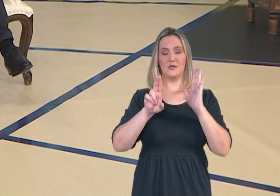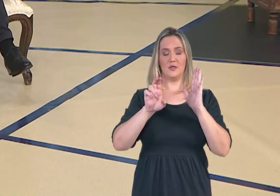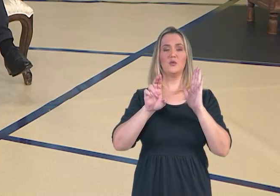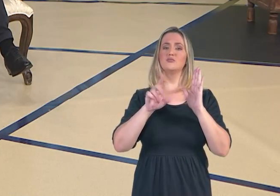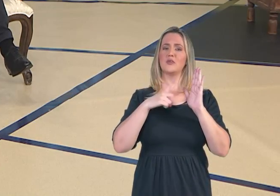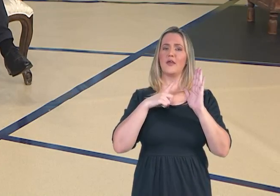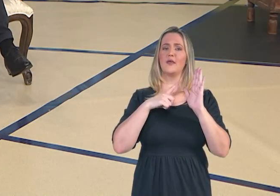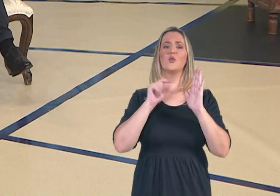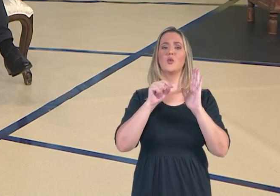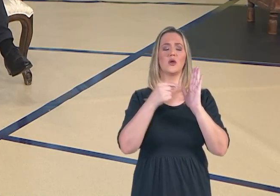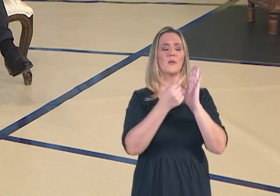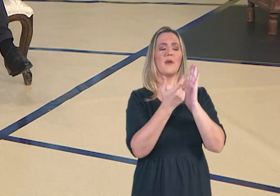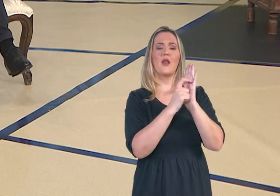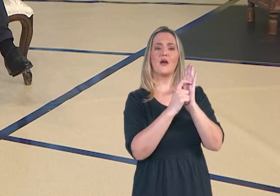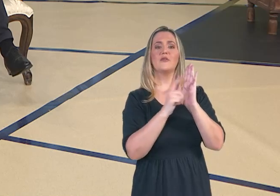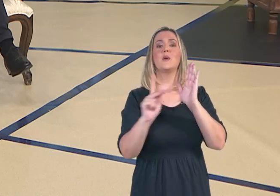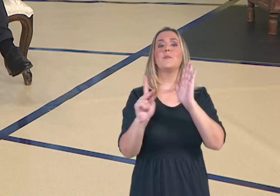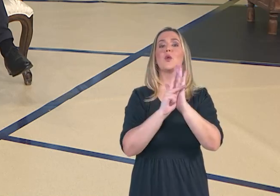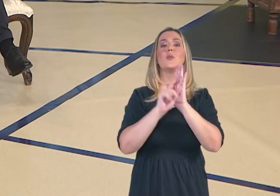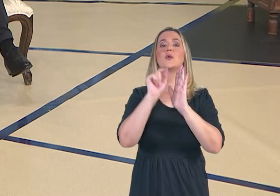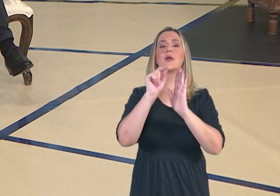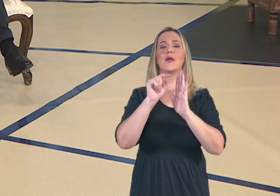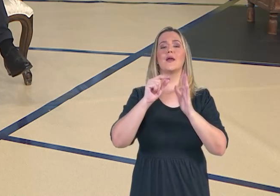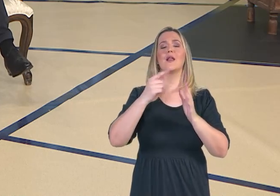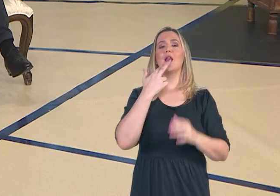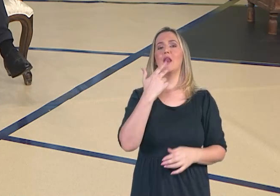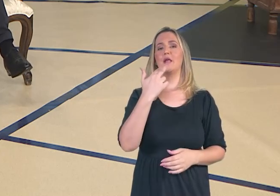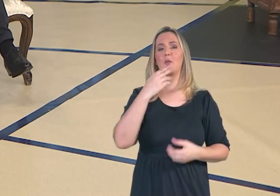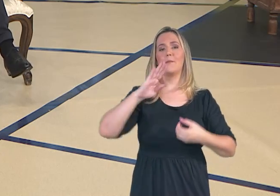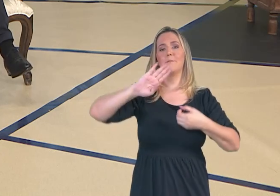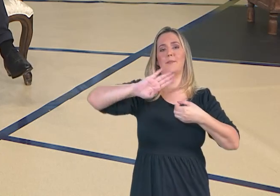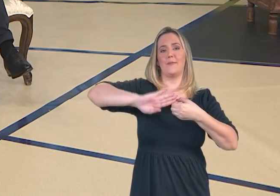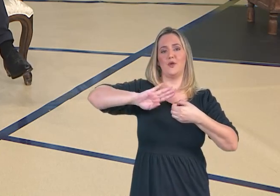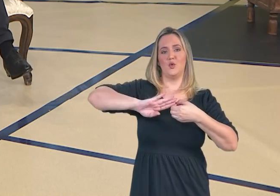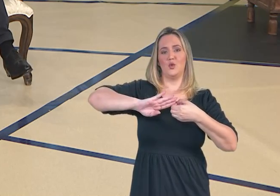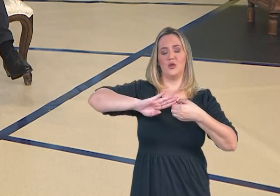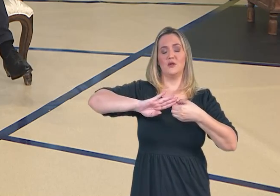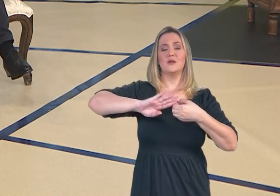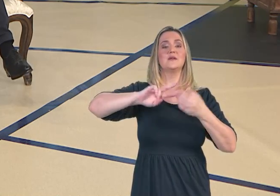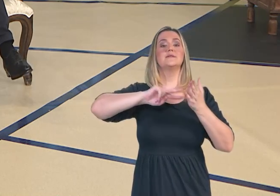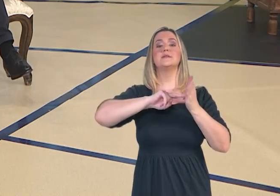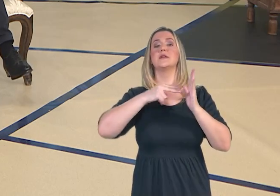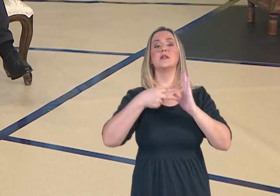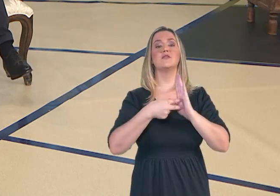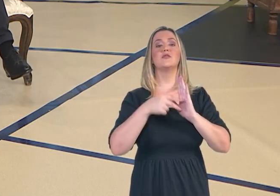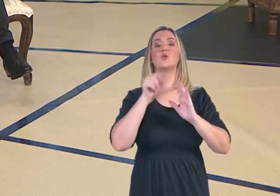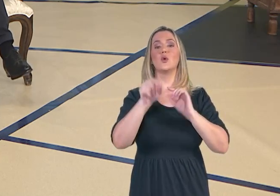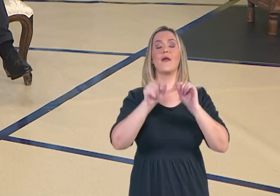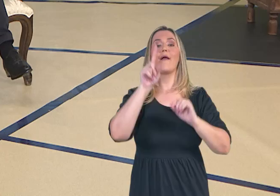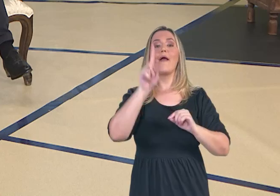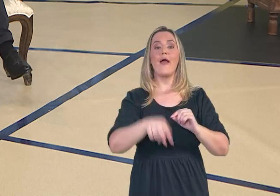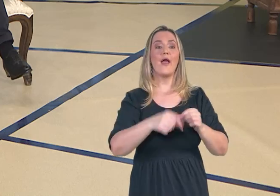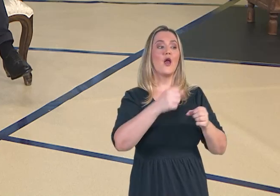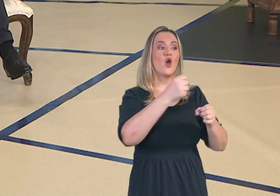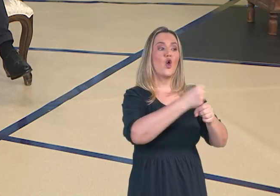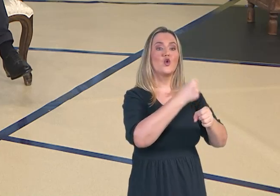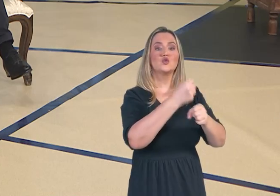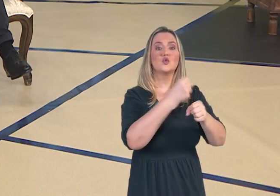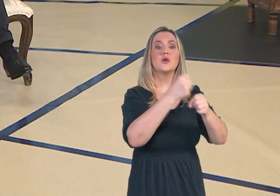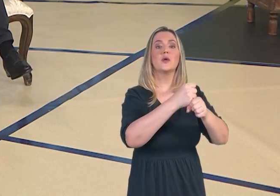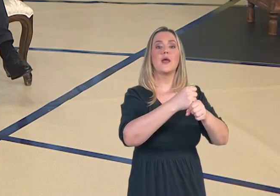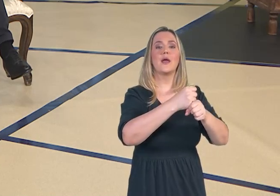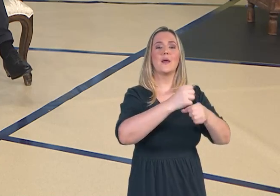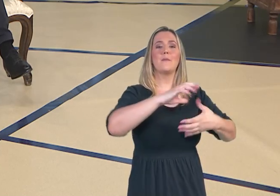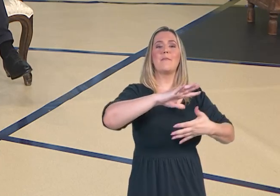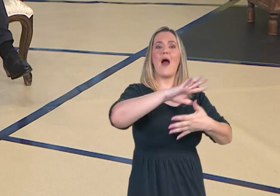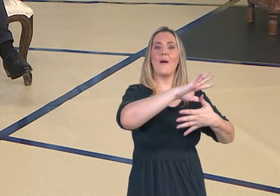do babilônio caldu ou kashdu, que alude à arte de construir mapas astronômicos, ou melhor,